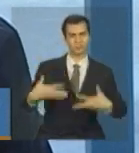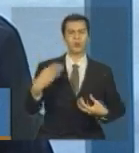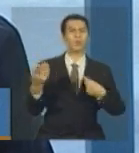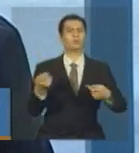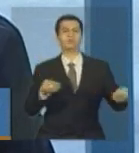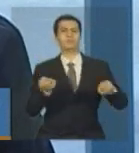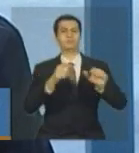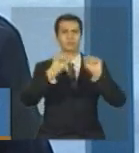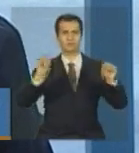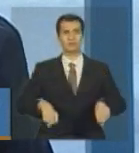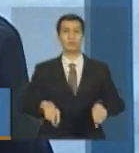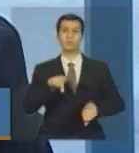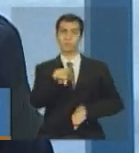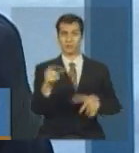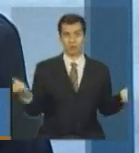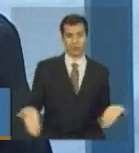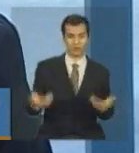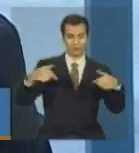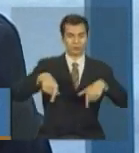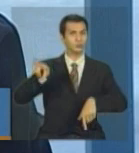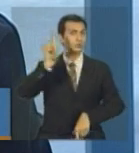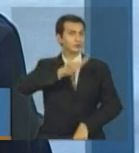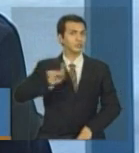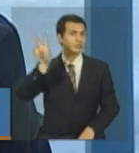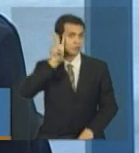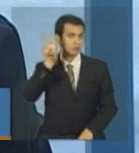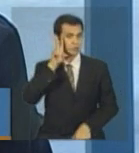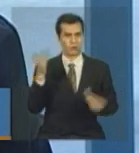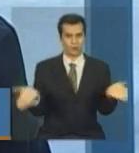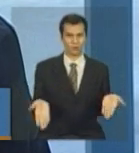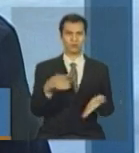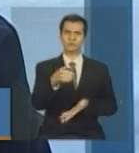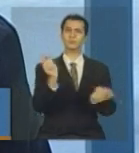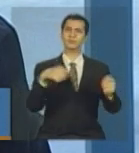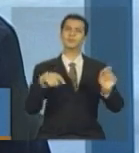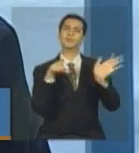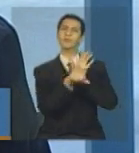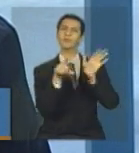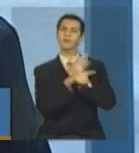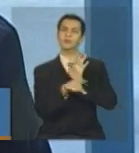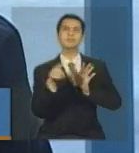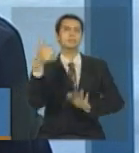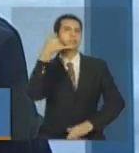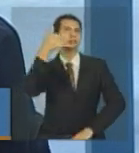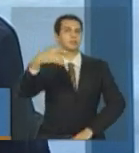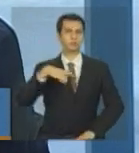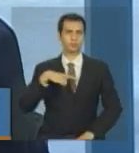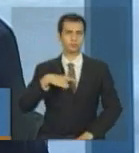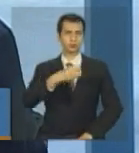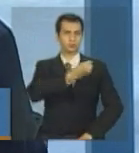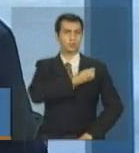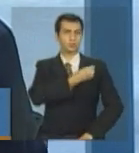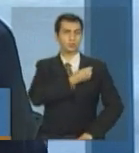está nos assistindo nesta segunda-feira, pode enviar as suas perguntas pelos telefones